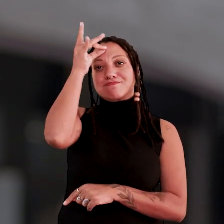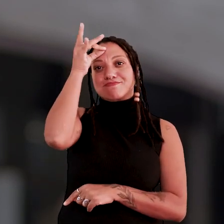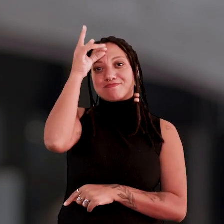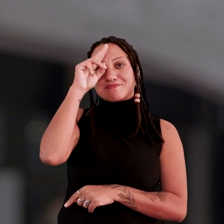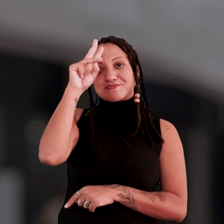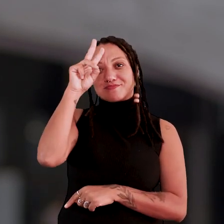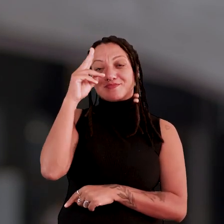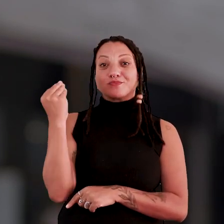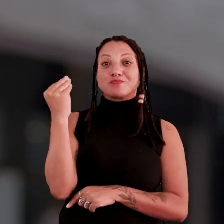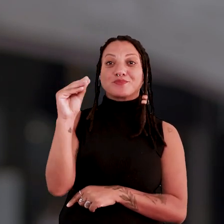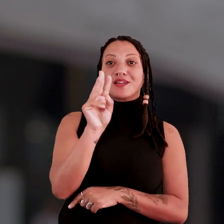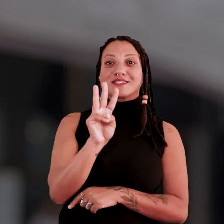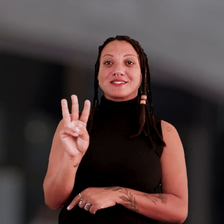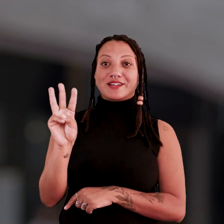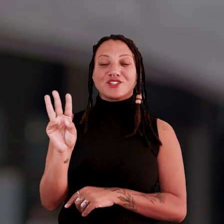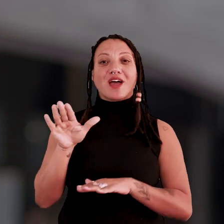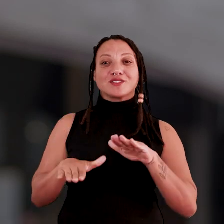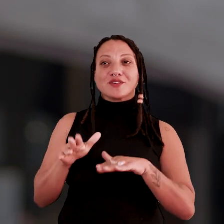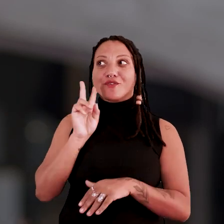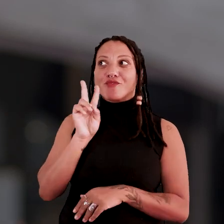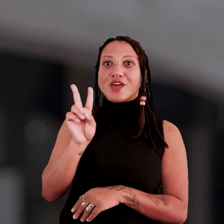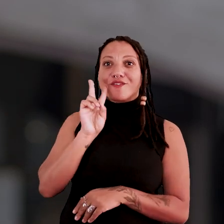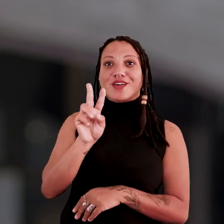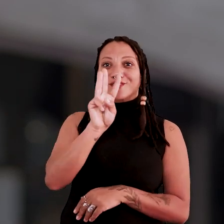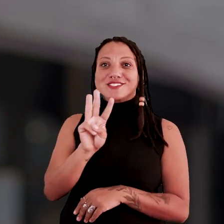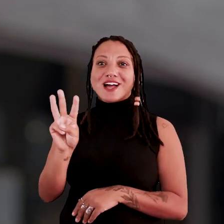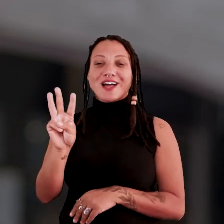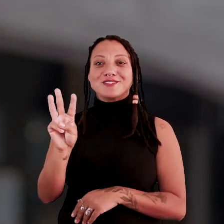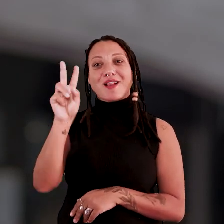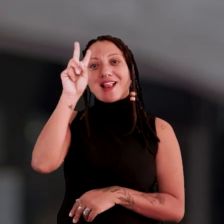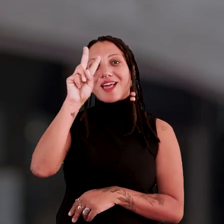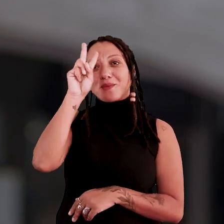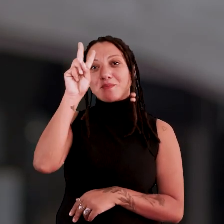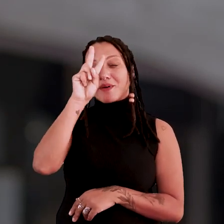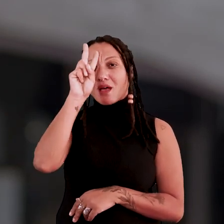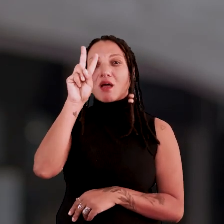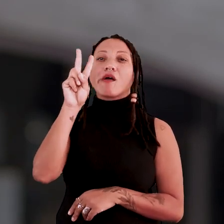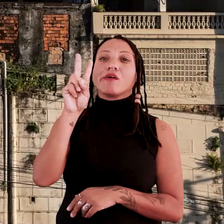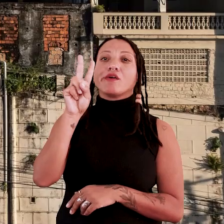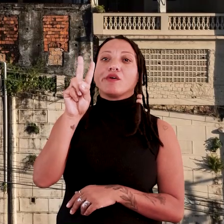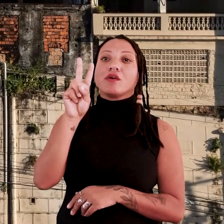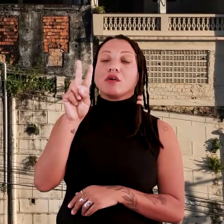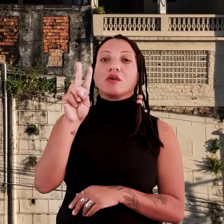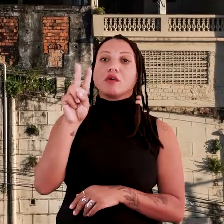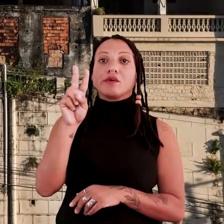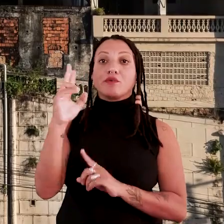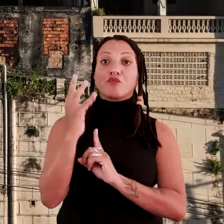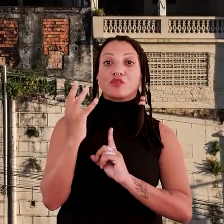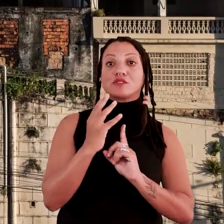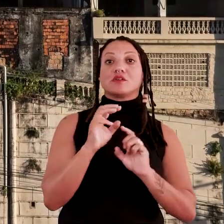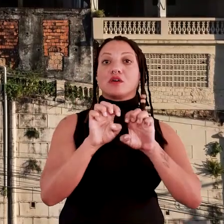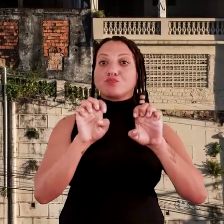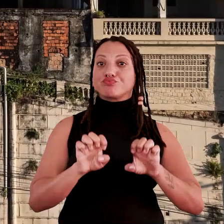sempre para a estruturação de projetos, para o pensamento do projetar. E o Casarão 28